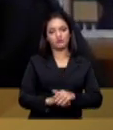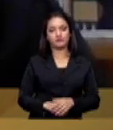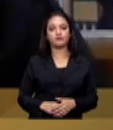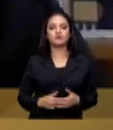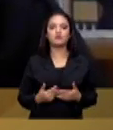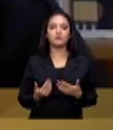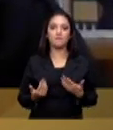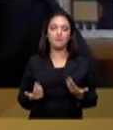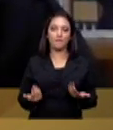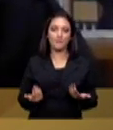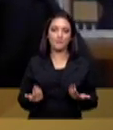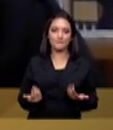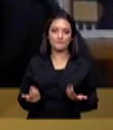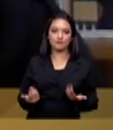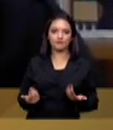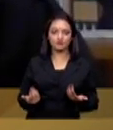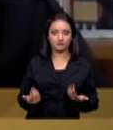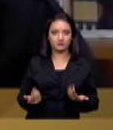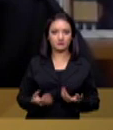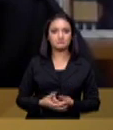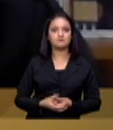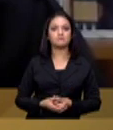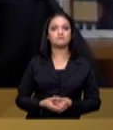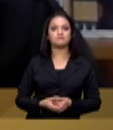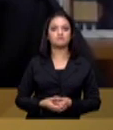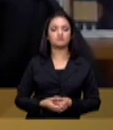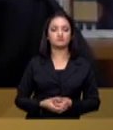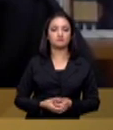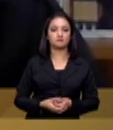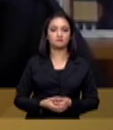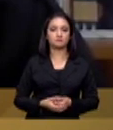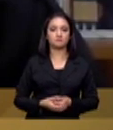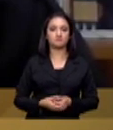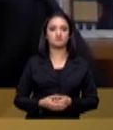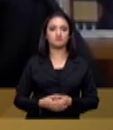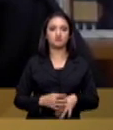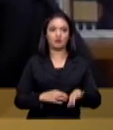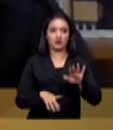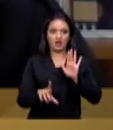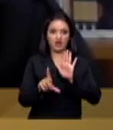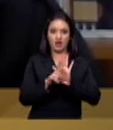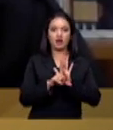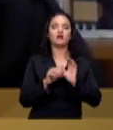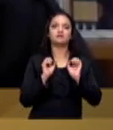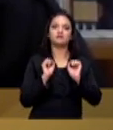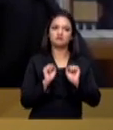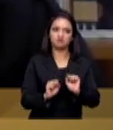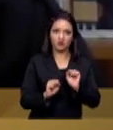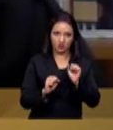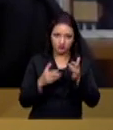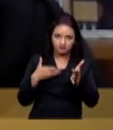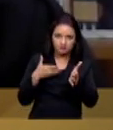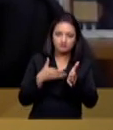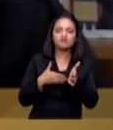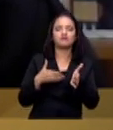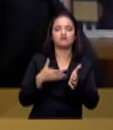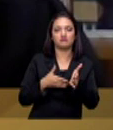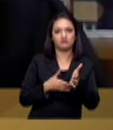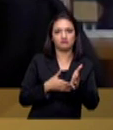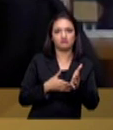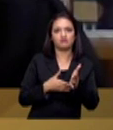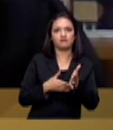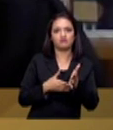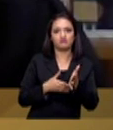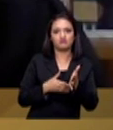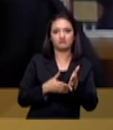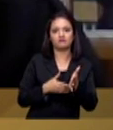Portanto, considero legítimo a lei restringir a concessão da liminar,